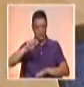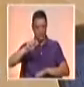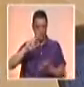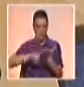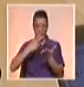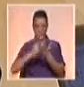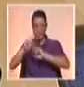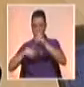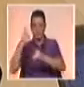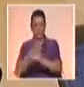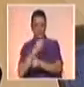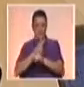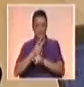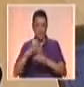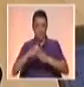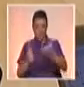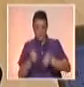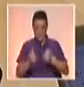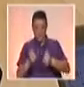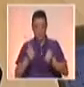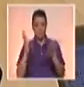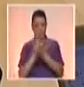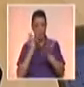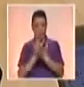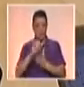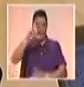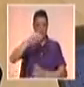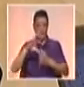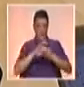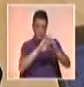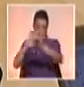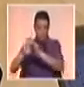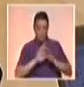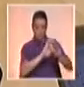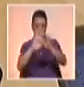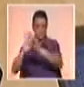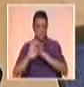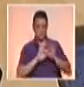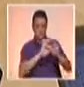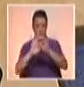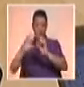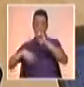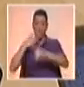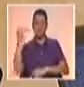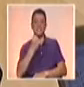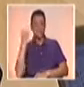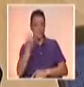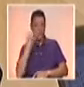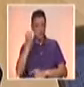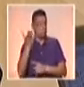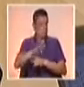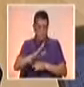tradução de outro tipo de atividades que possam ser organizadas pela escola, não é? Uhum. Em colaboração com outras instituições, por exemplo,